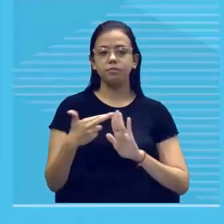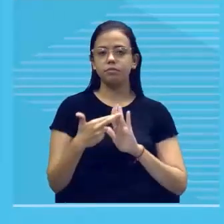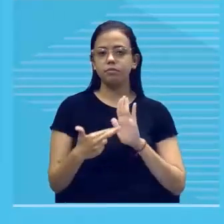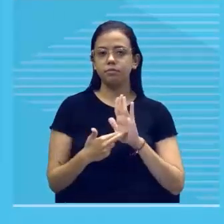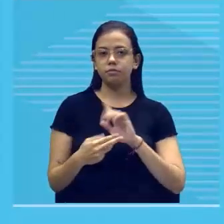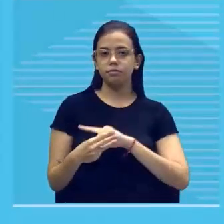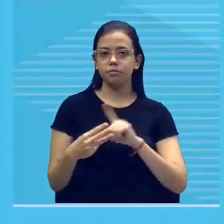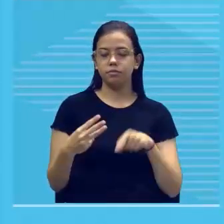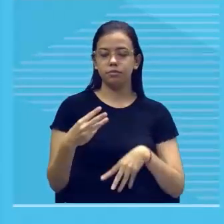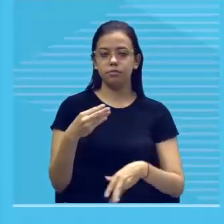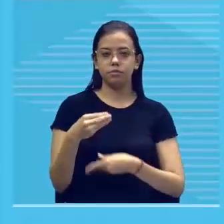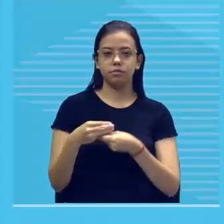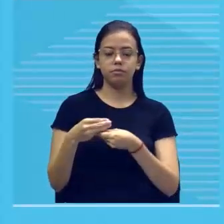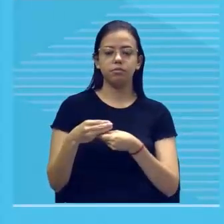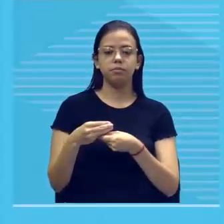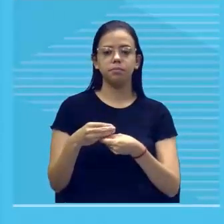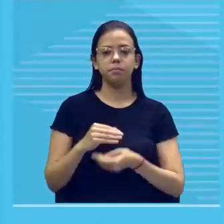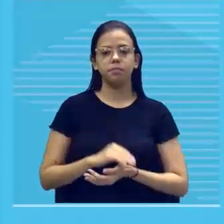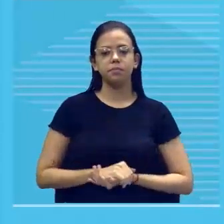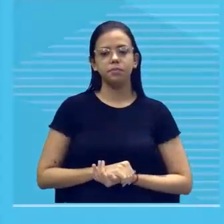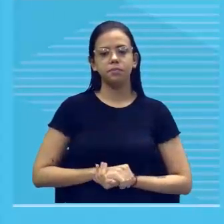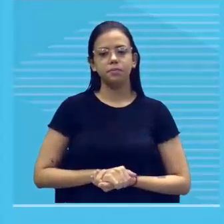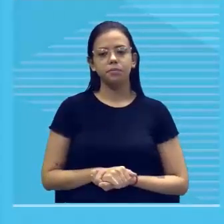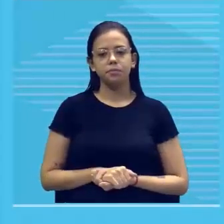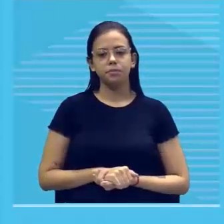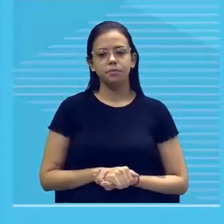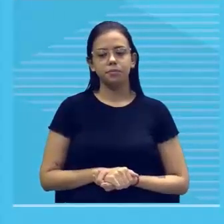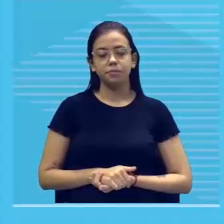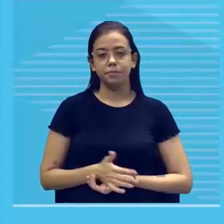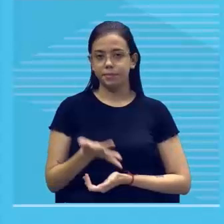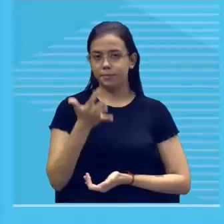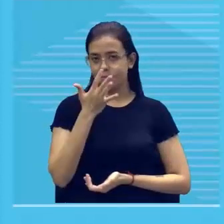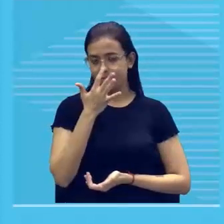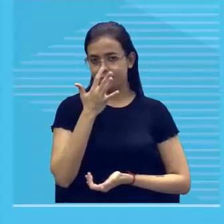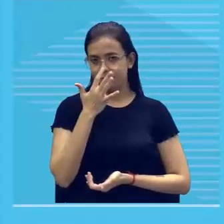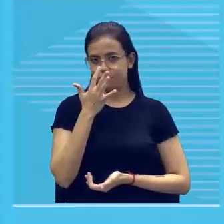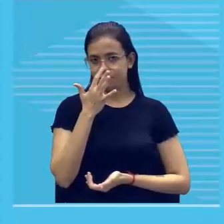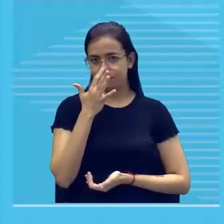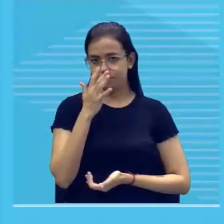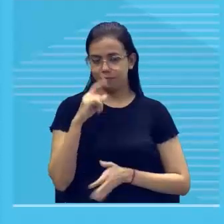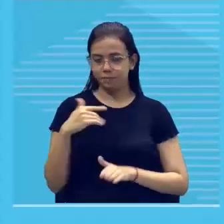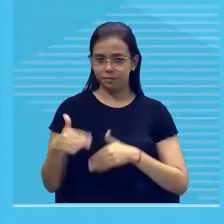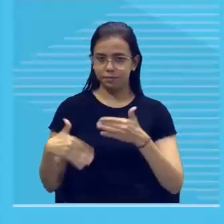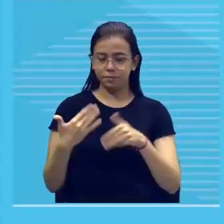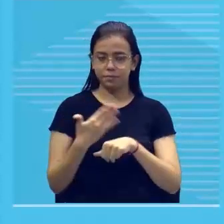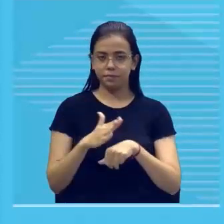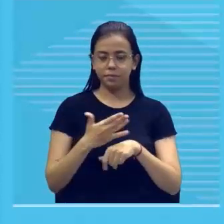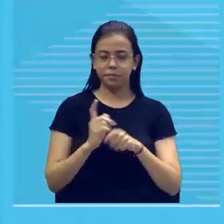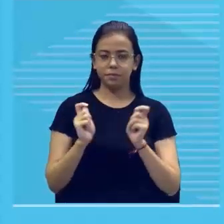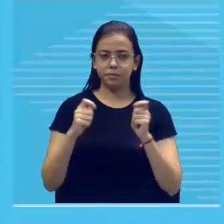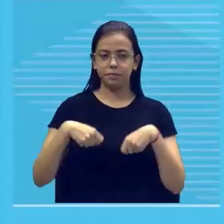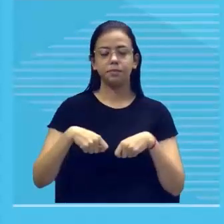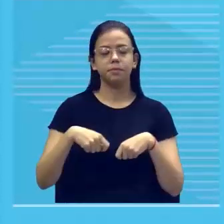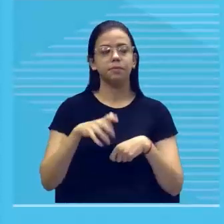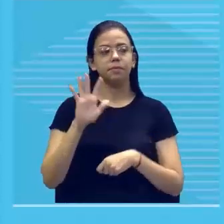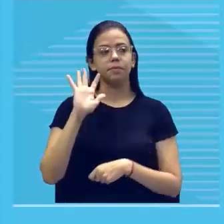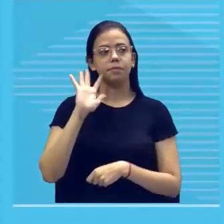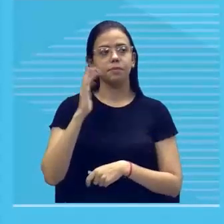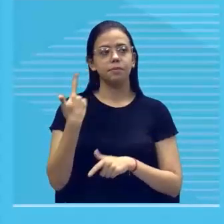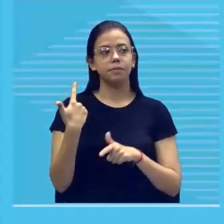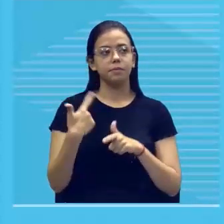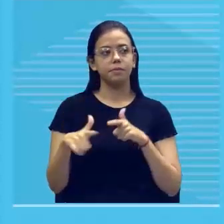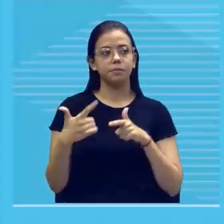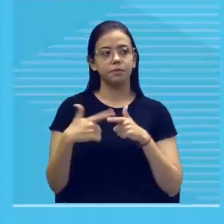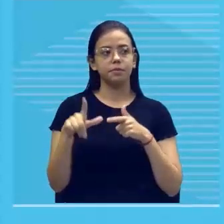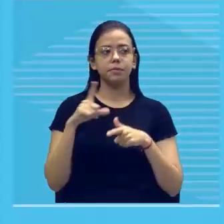composta a Acompanha comigo é um processo plástico para resolver problemas que envolvem